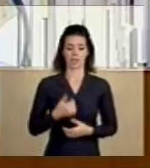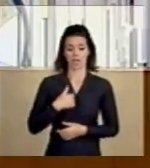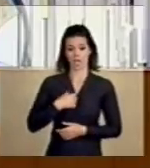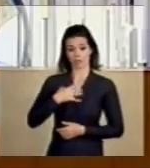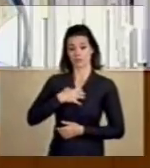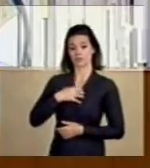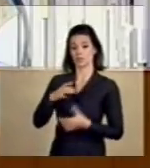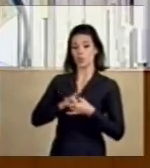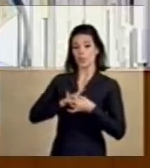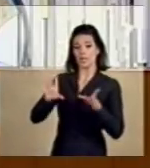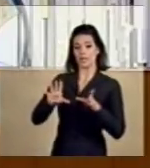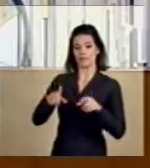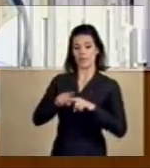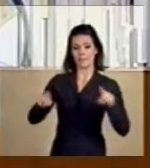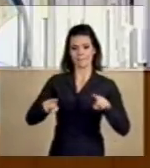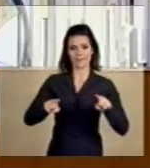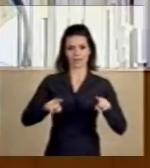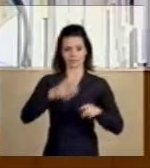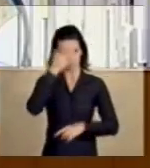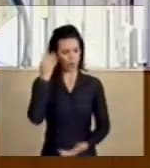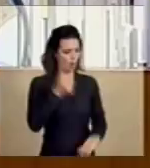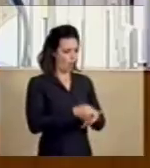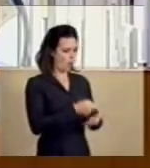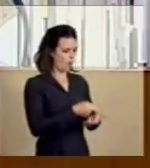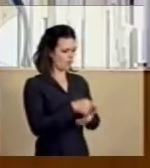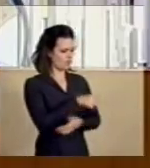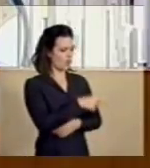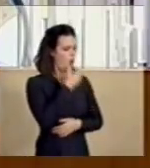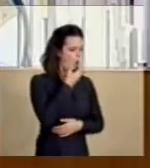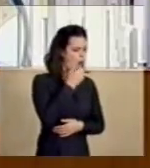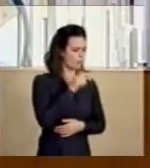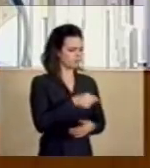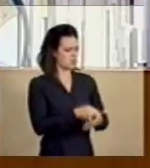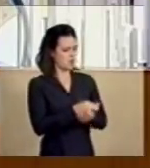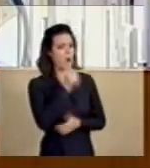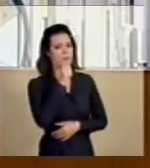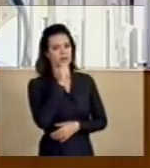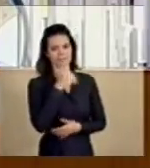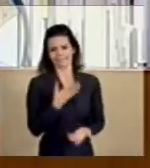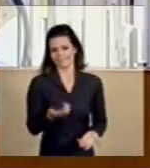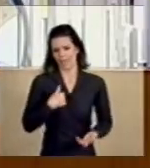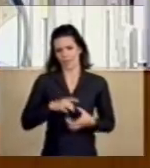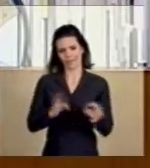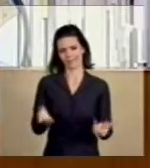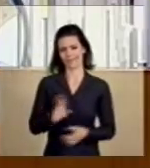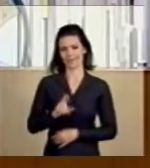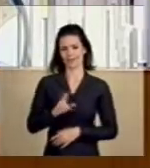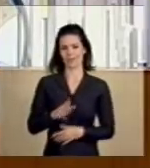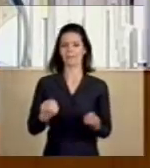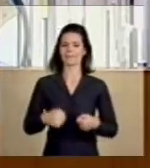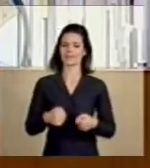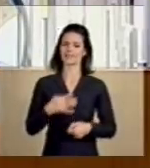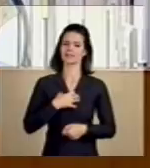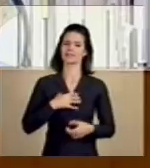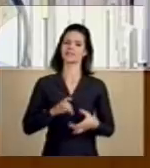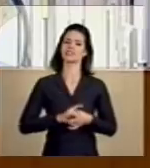você não é, e tendo de viver uma mentira permanente, não a busca da verdade pessoal para ser verdadeiro com o outro e para